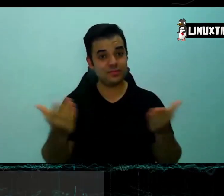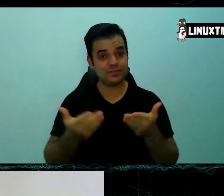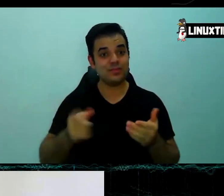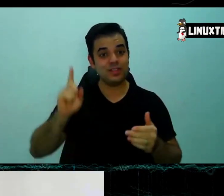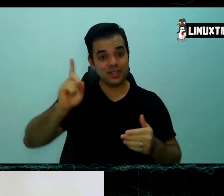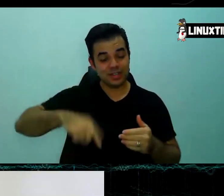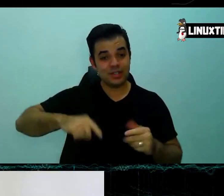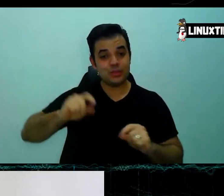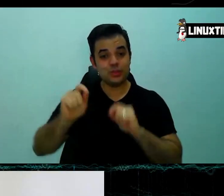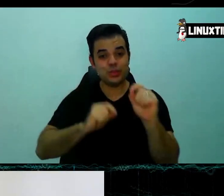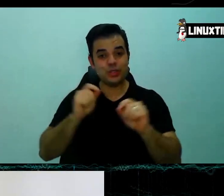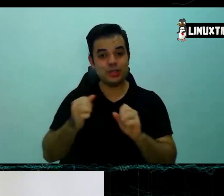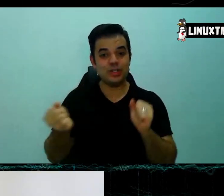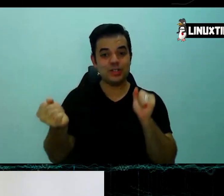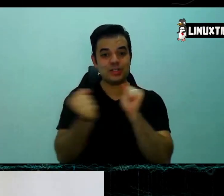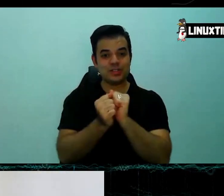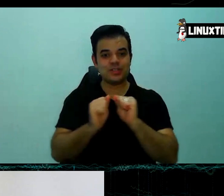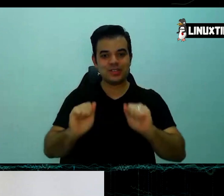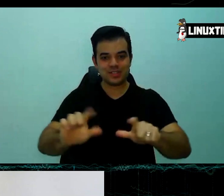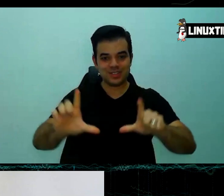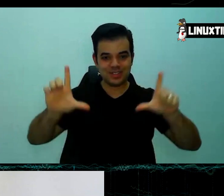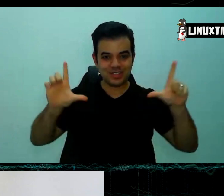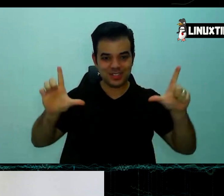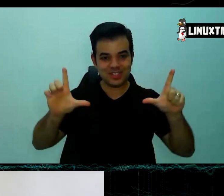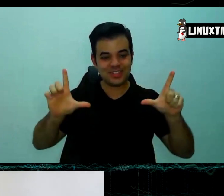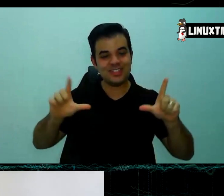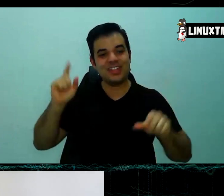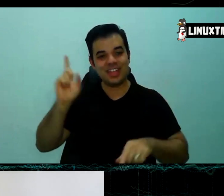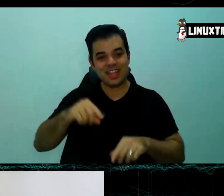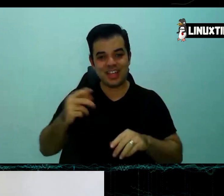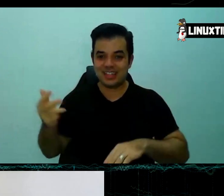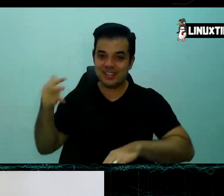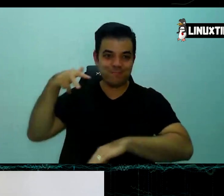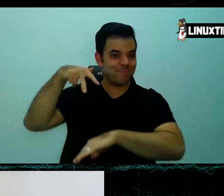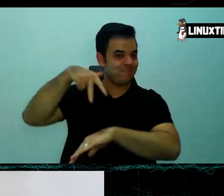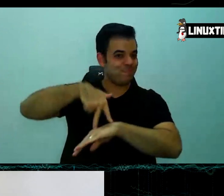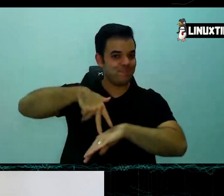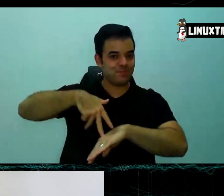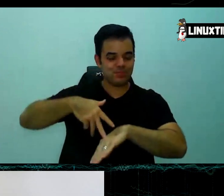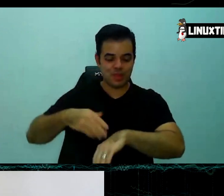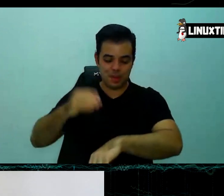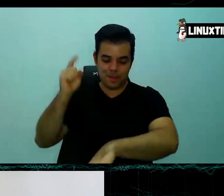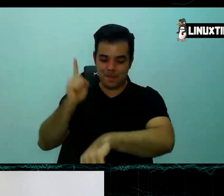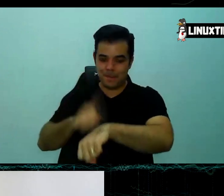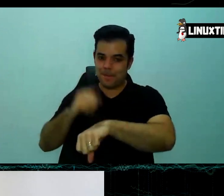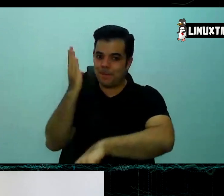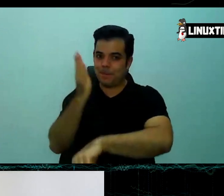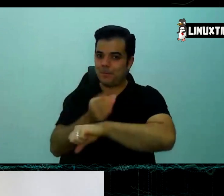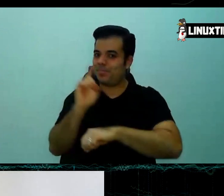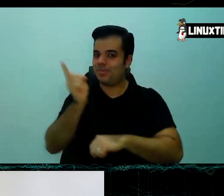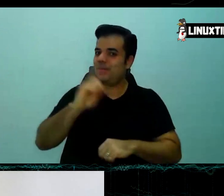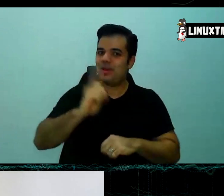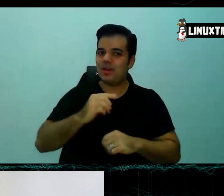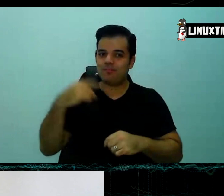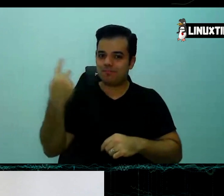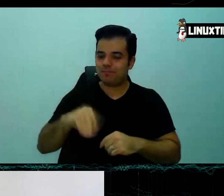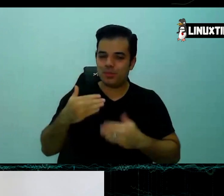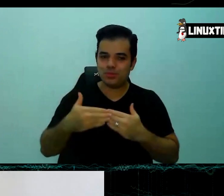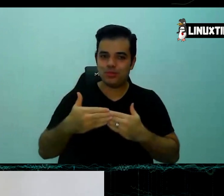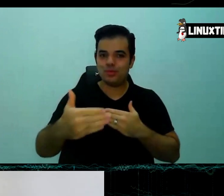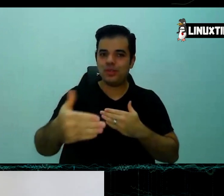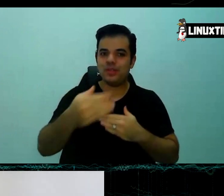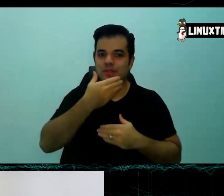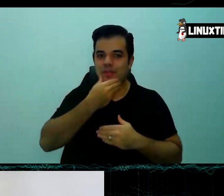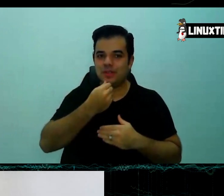Olha só quem tá colando aqui na grade, direto assim, sem intervalos comerciais. Temos aqui quem? O sensacional Lucas.